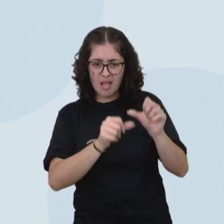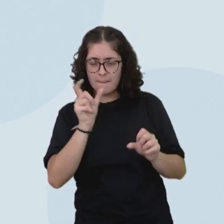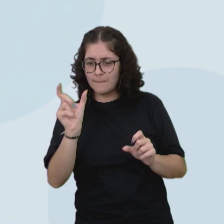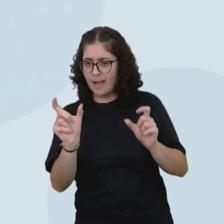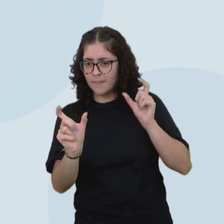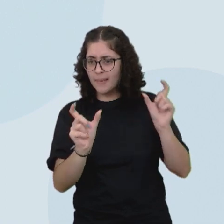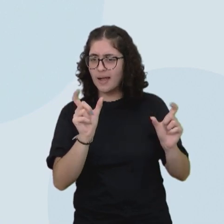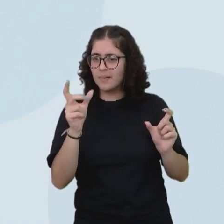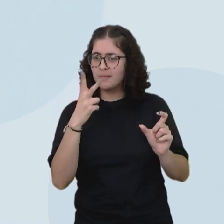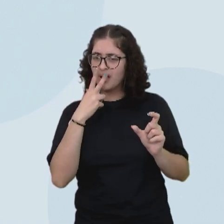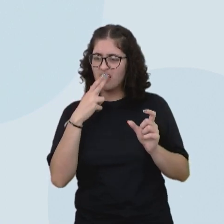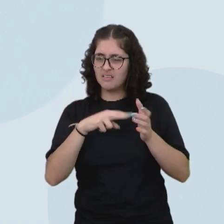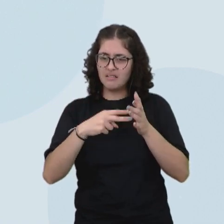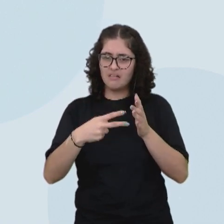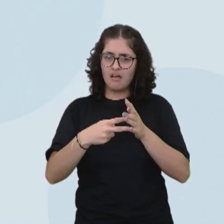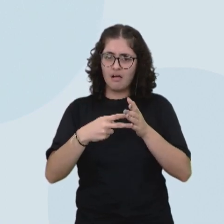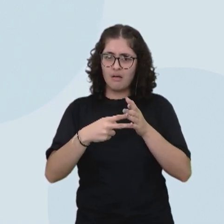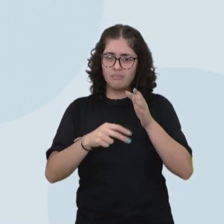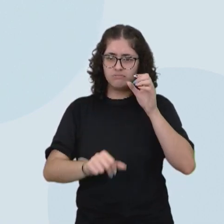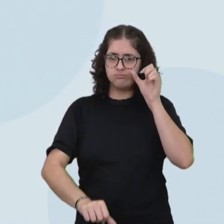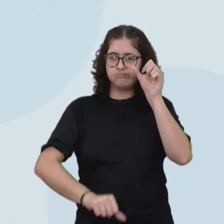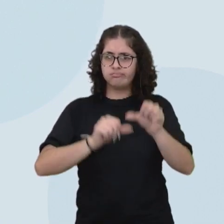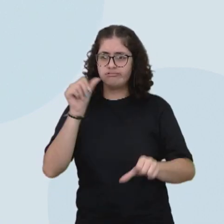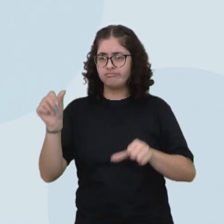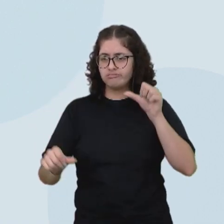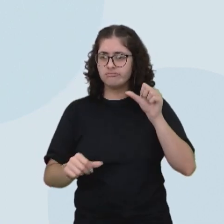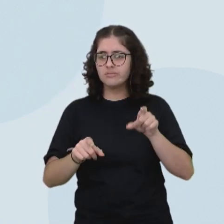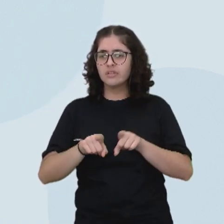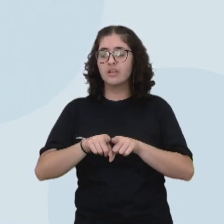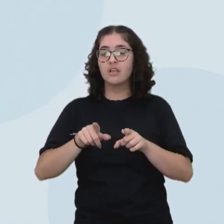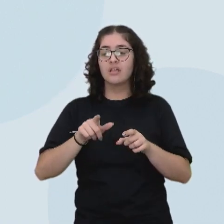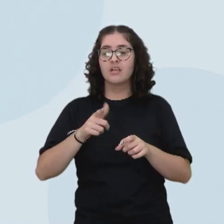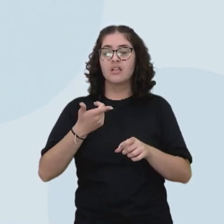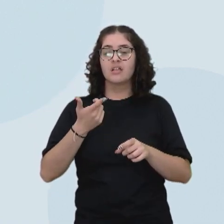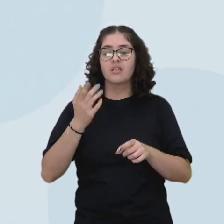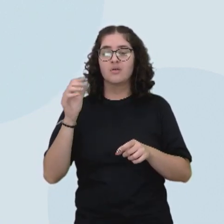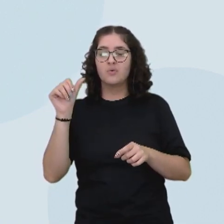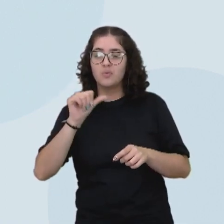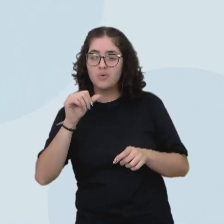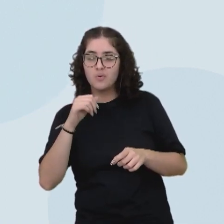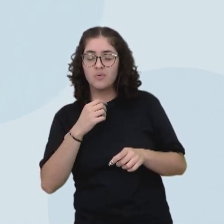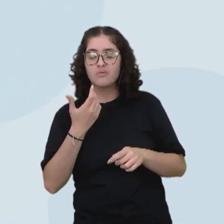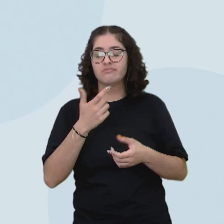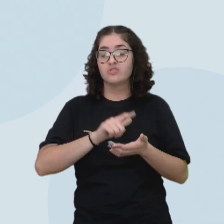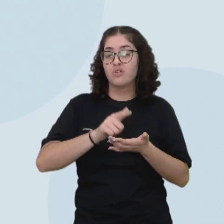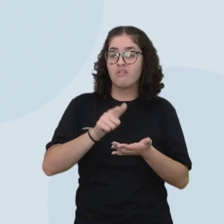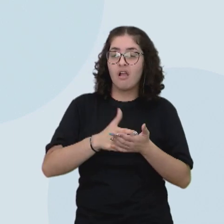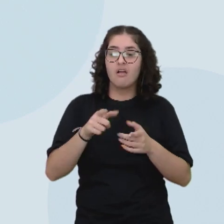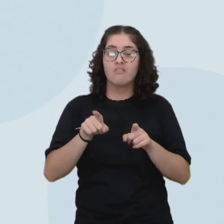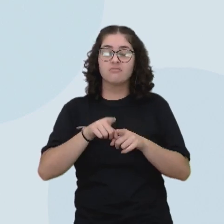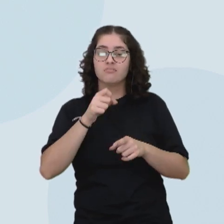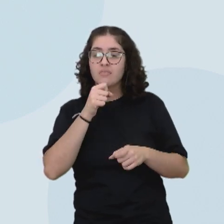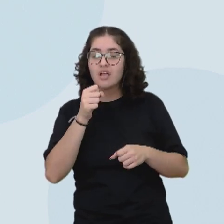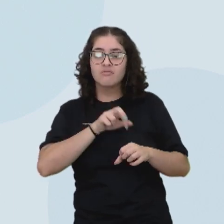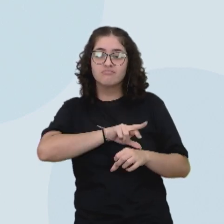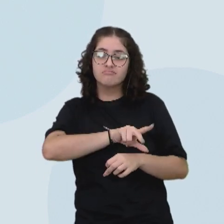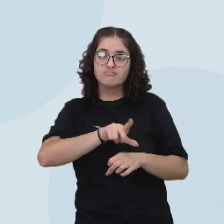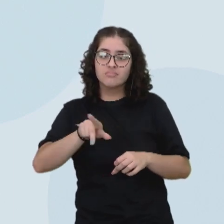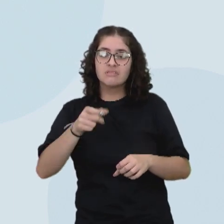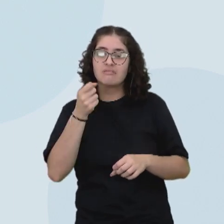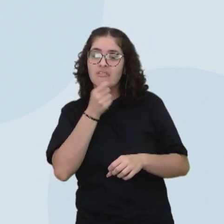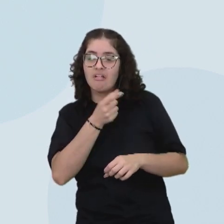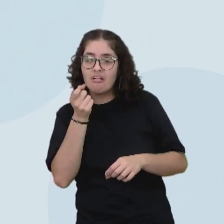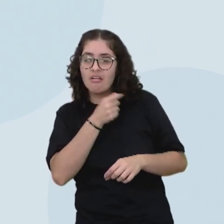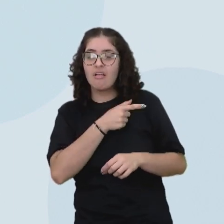cara, você muda o significado do texto inteiro. A gente falou sobre mau jornalismo, sátiras ou paródias, distorção com interesse político,